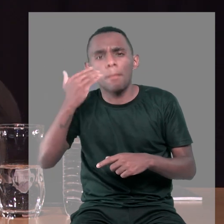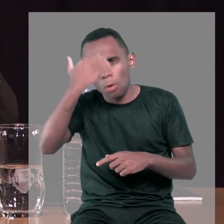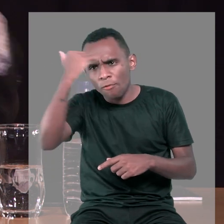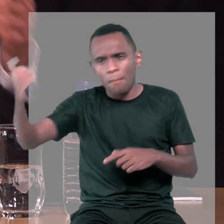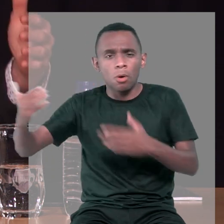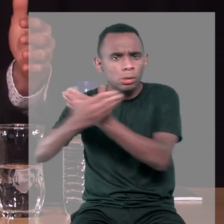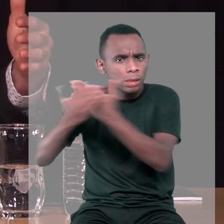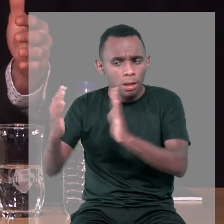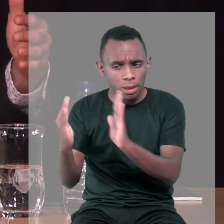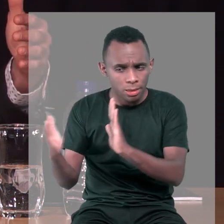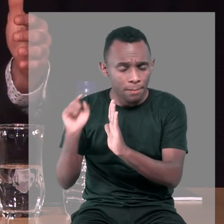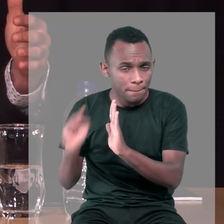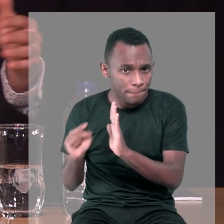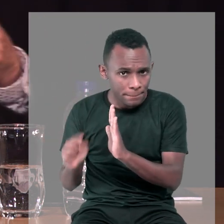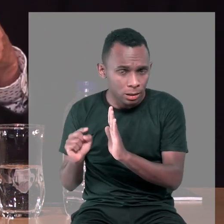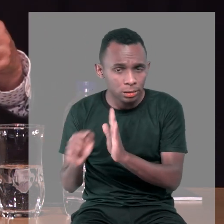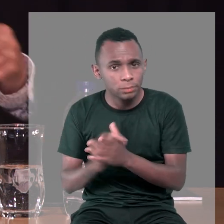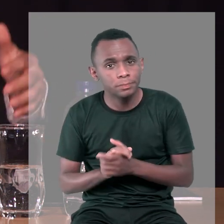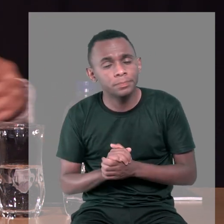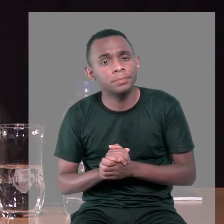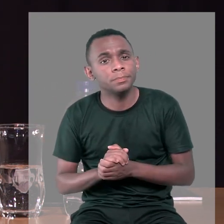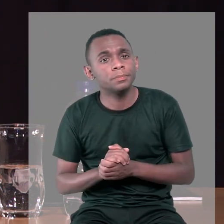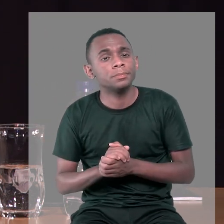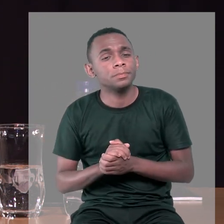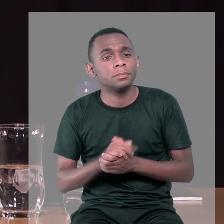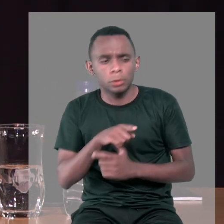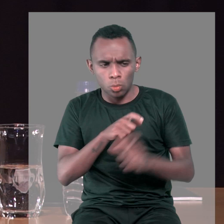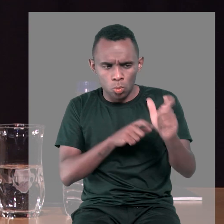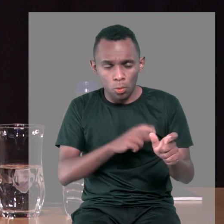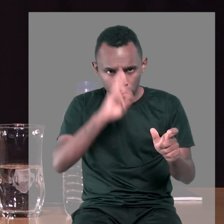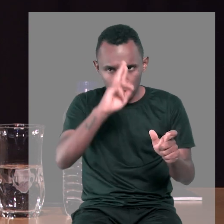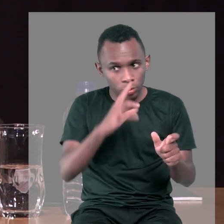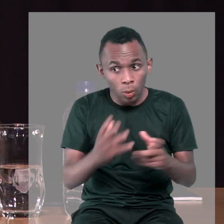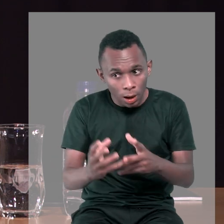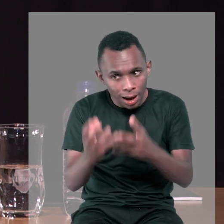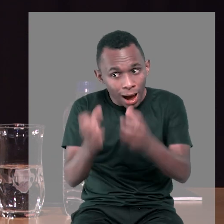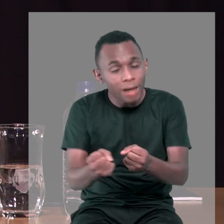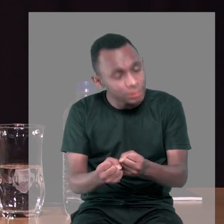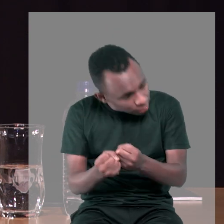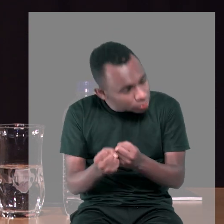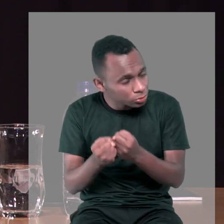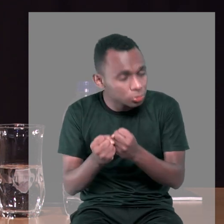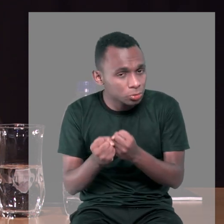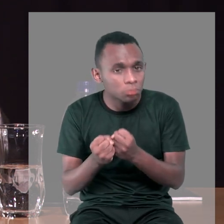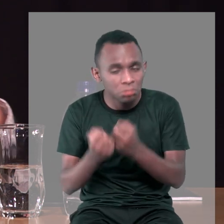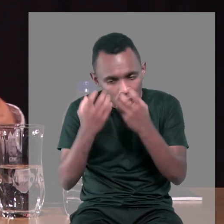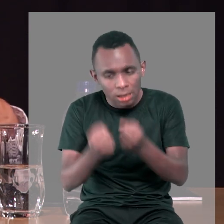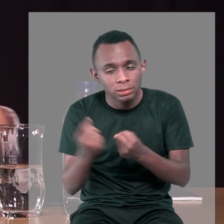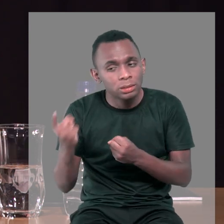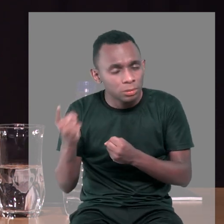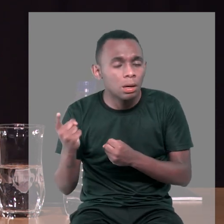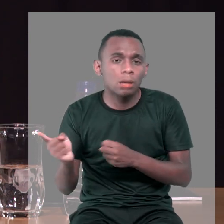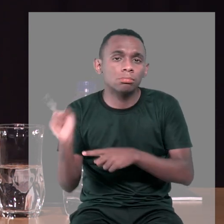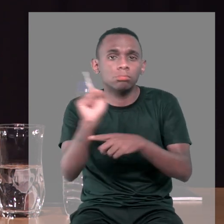New Yorker a Jerusalém para acompanhar o julgamento do Eichmann. Então, o livro resulta dessa série de reportagens